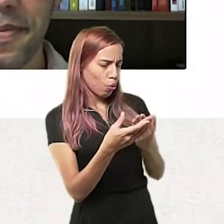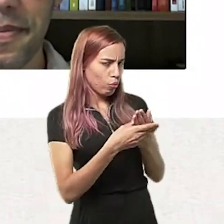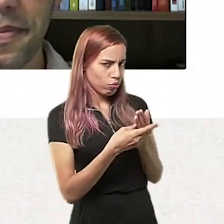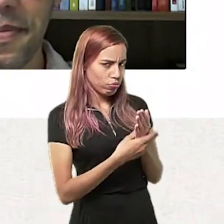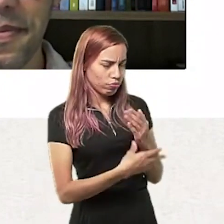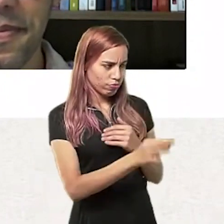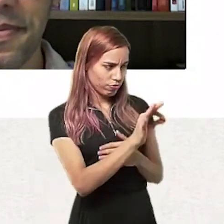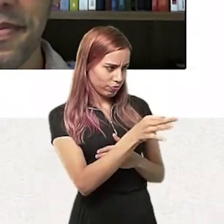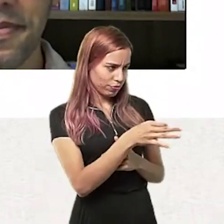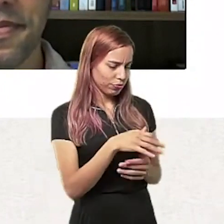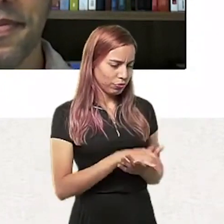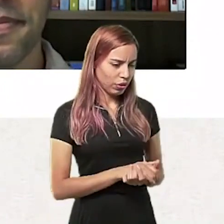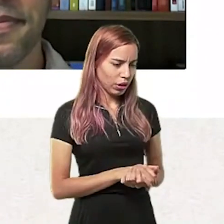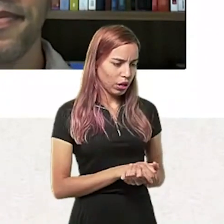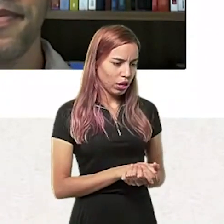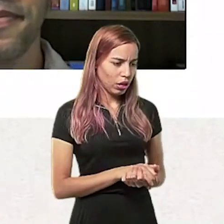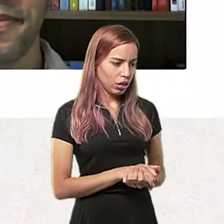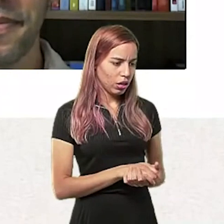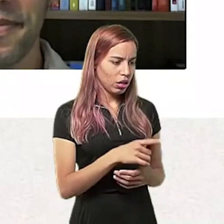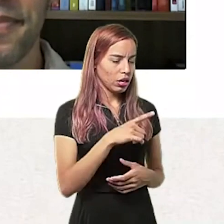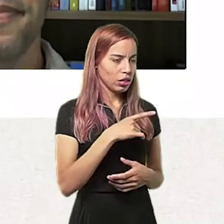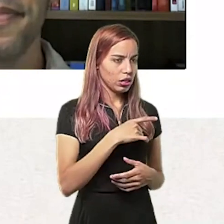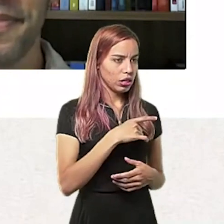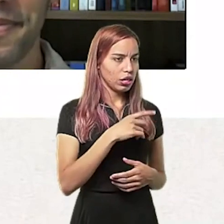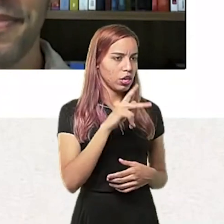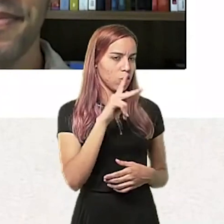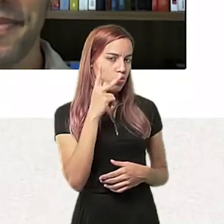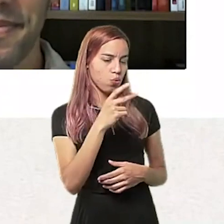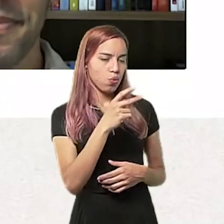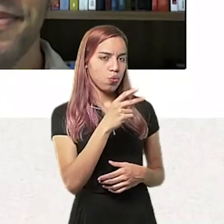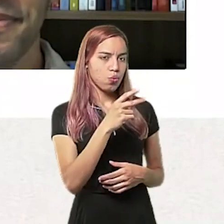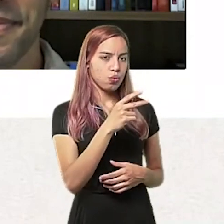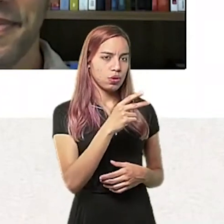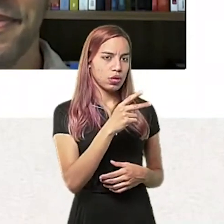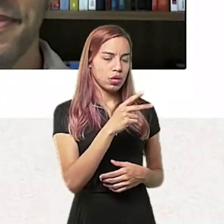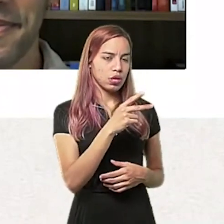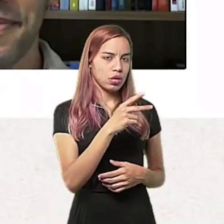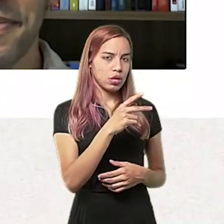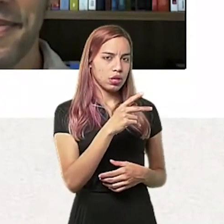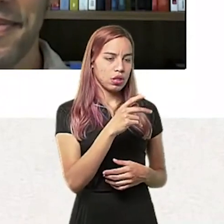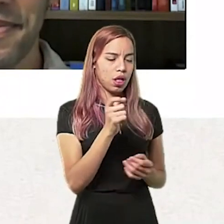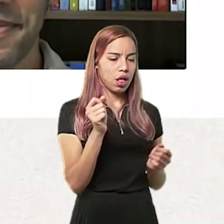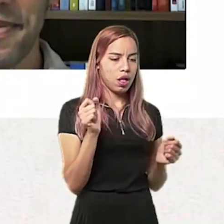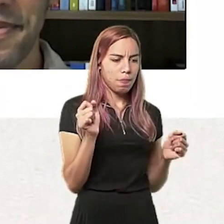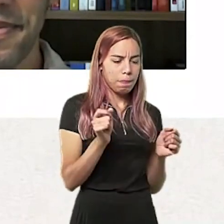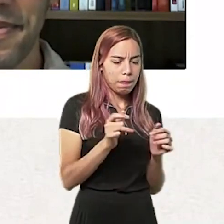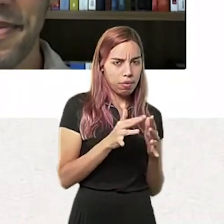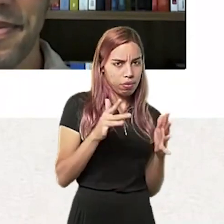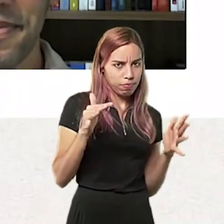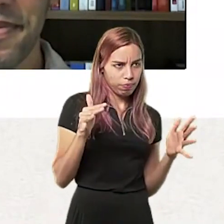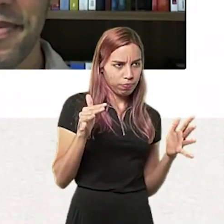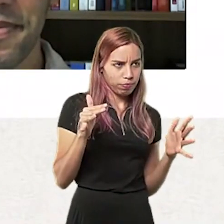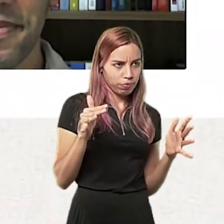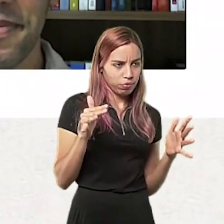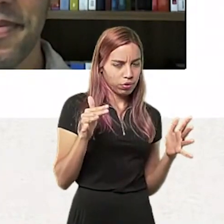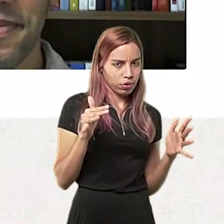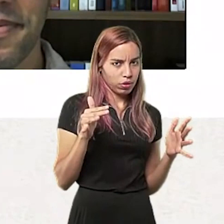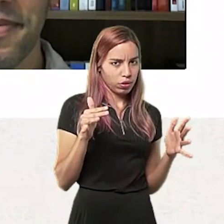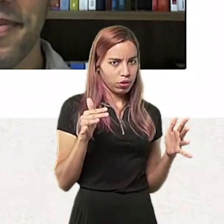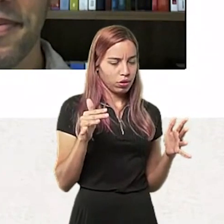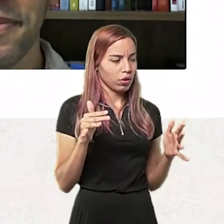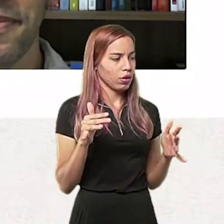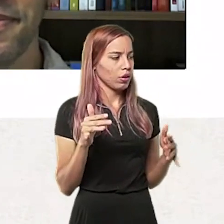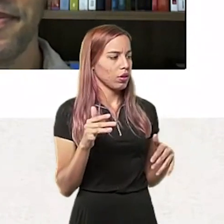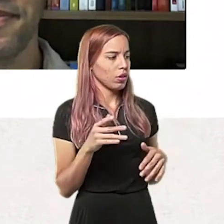Tem os encantados, né, no Torto Arado, e em Doramara